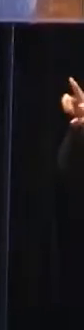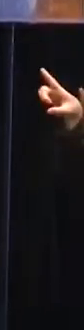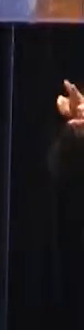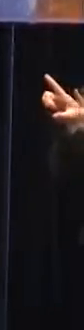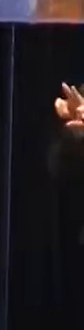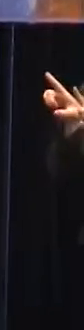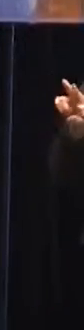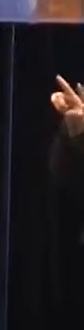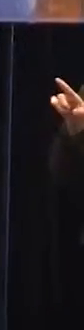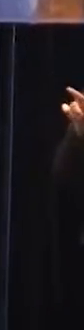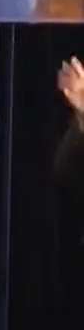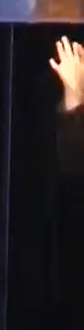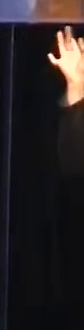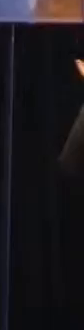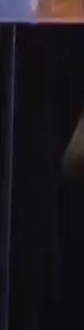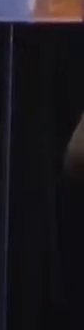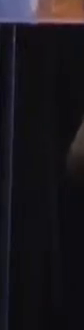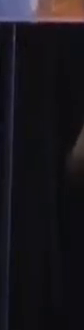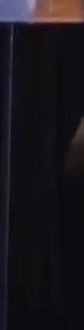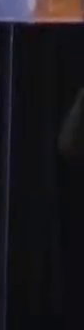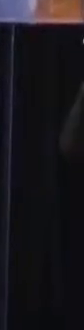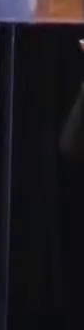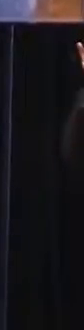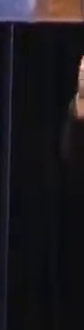a promulgação de uma Constituição